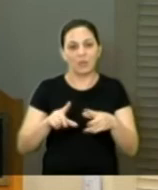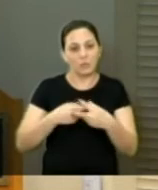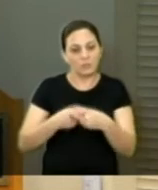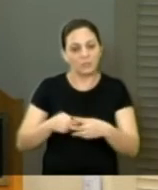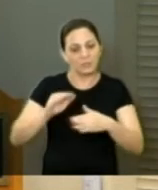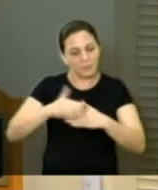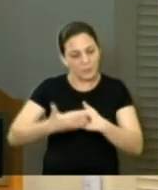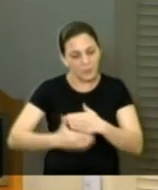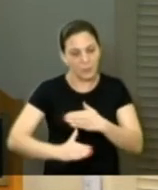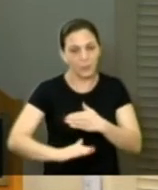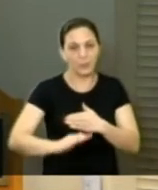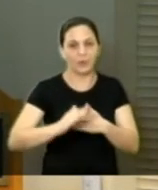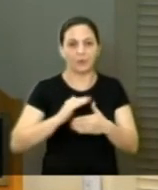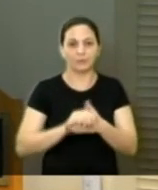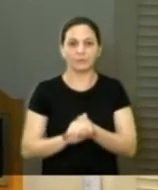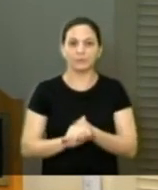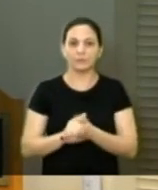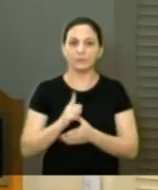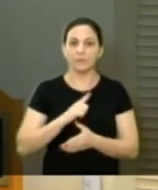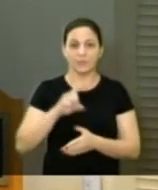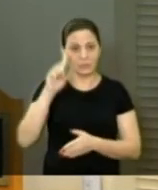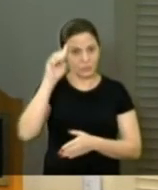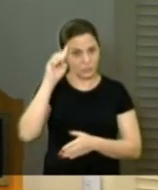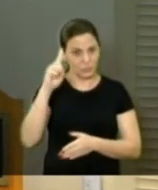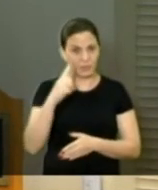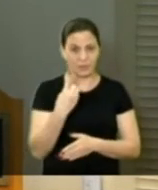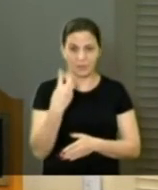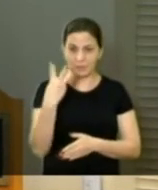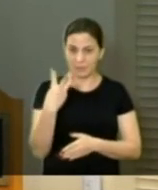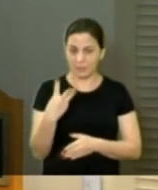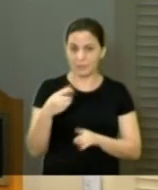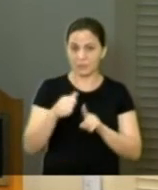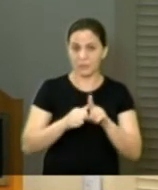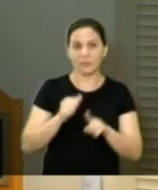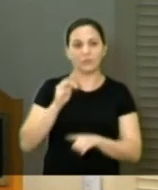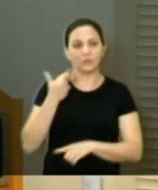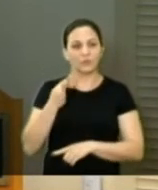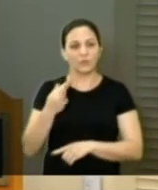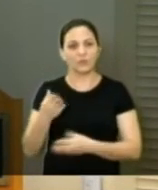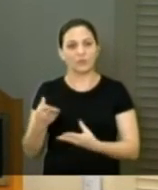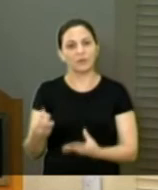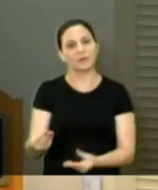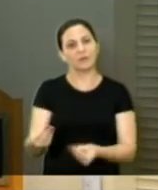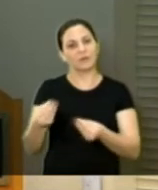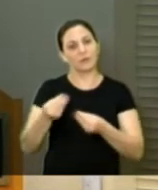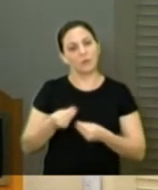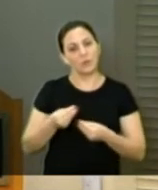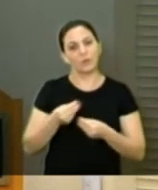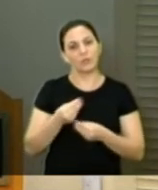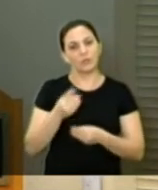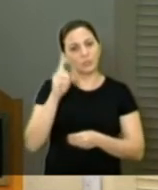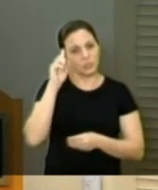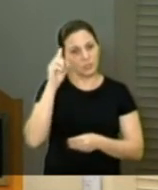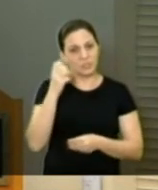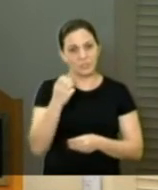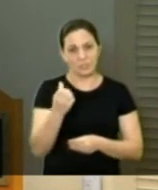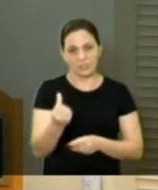né? E nós fizemos no dia 13 e recebemos, né, agora, no dia 6 de